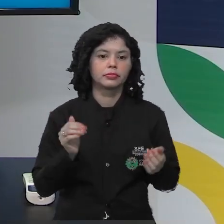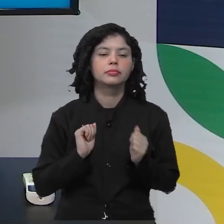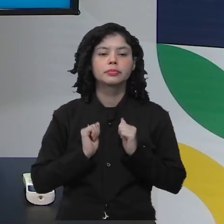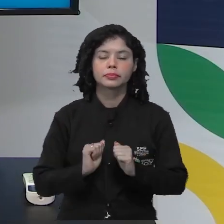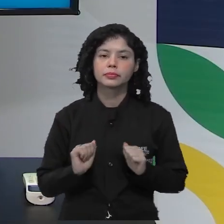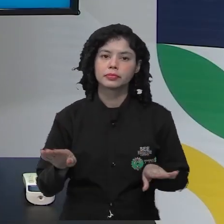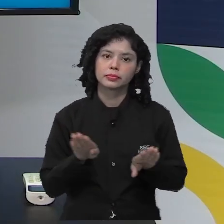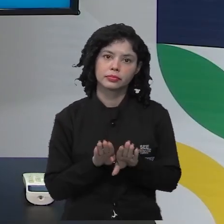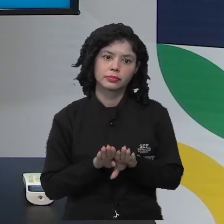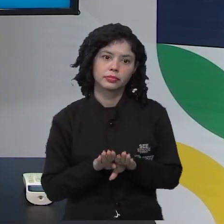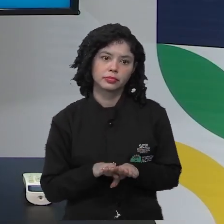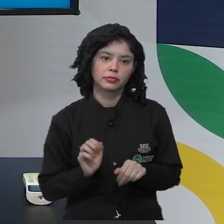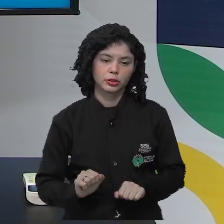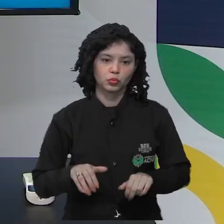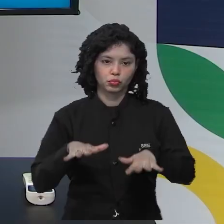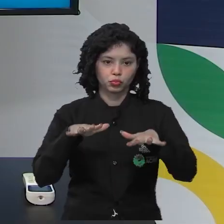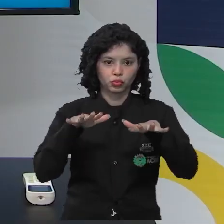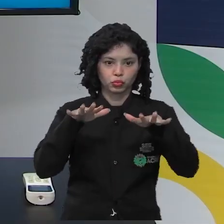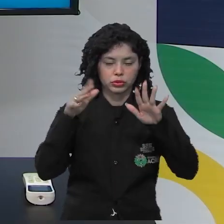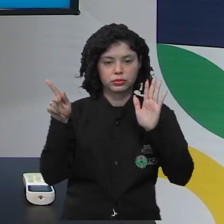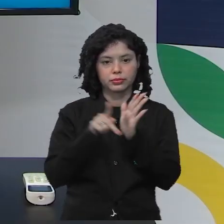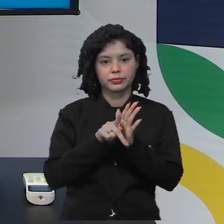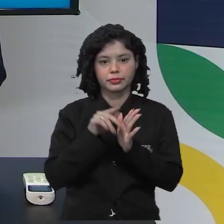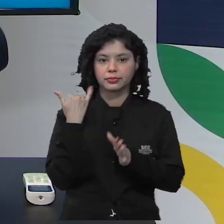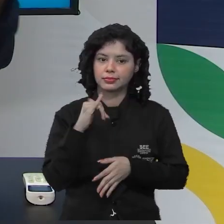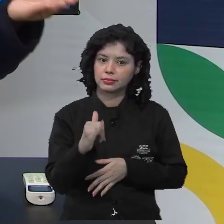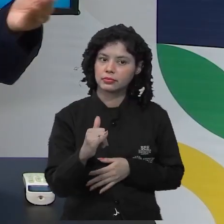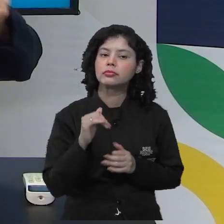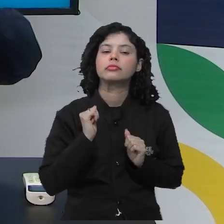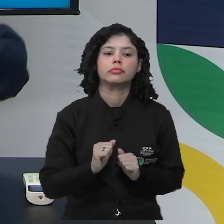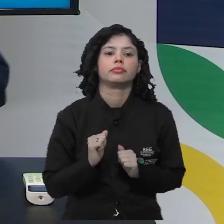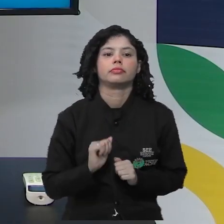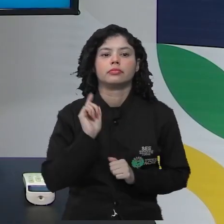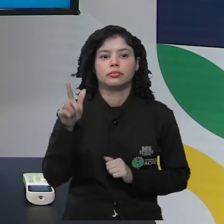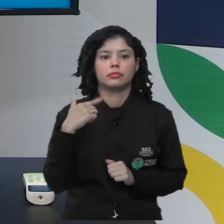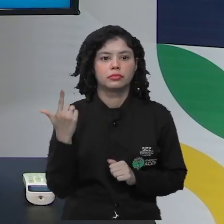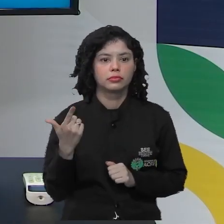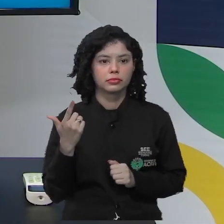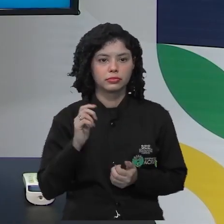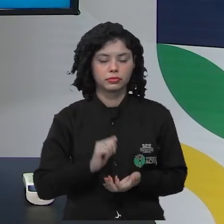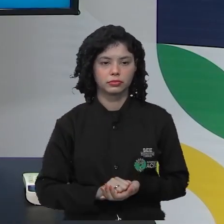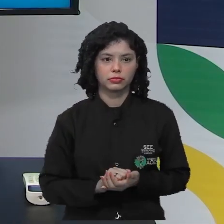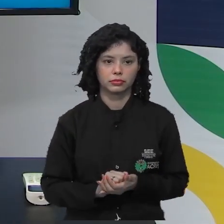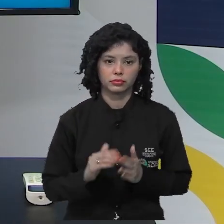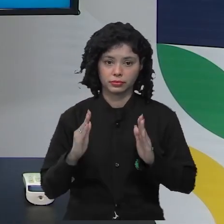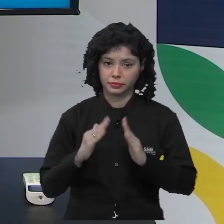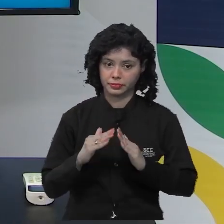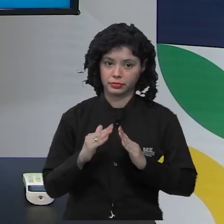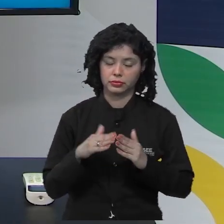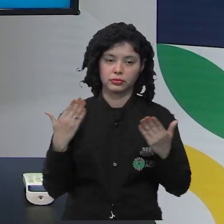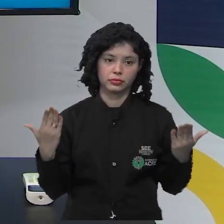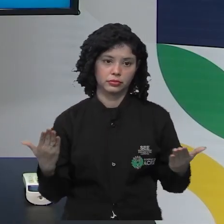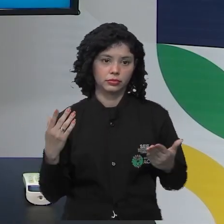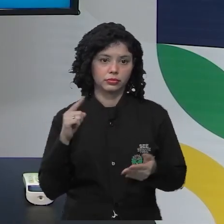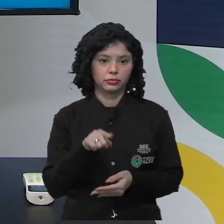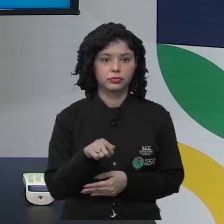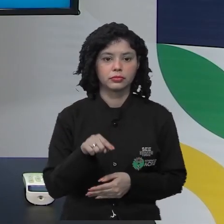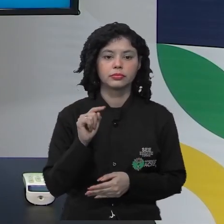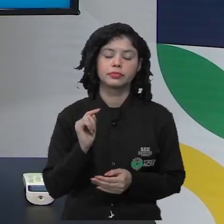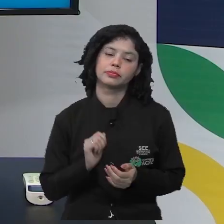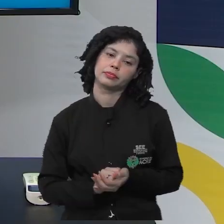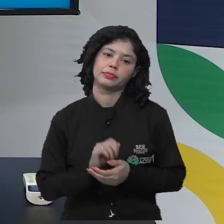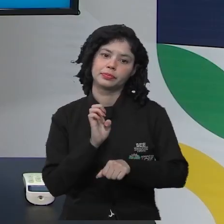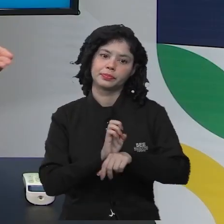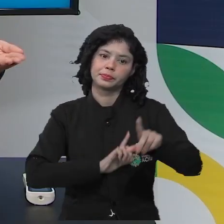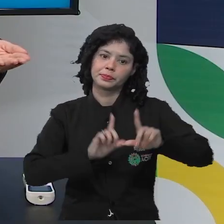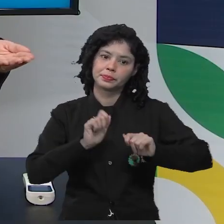também pode acumular, né, essa quantidade de energia, ou então você pode mandar, por exemplo, para uma outra residência. Então, aqui no nosso estado, né,